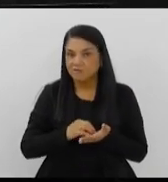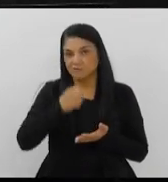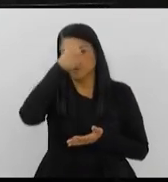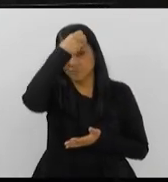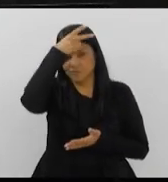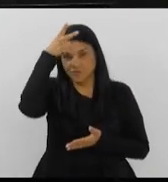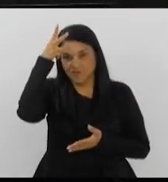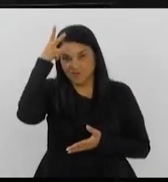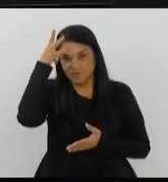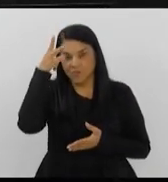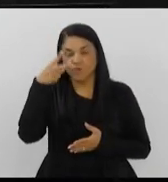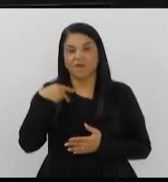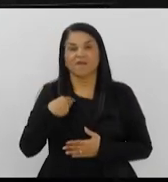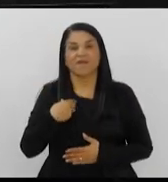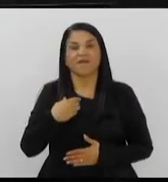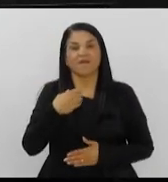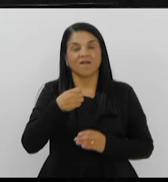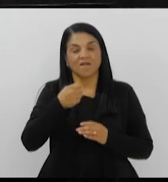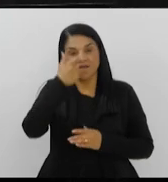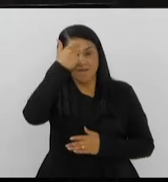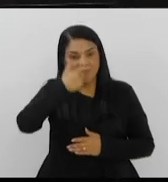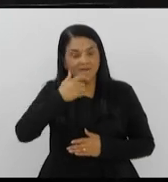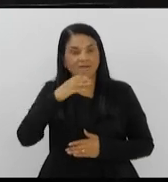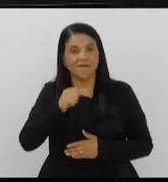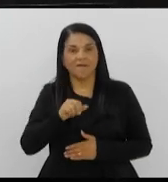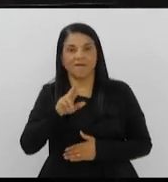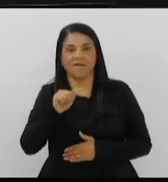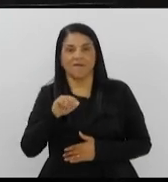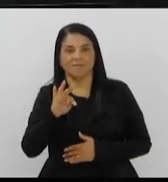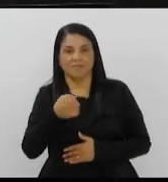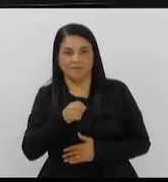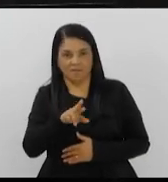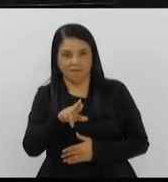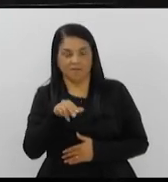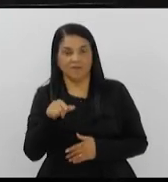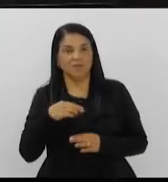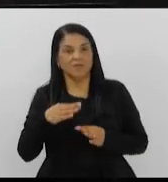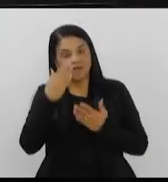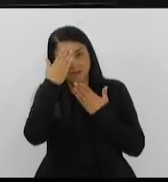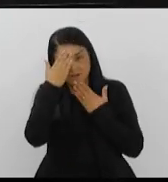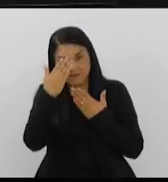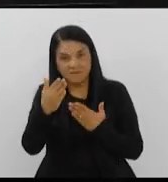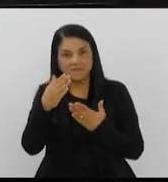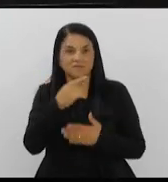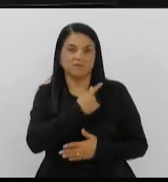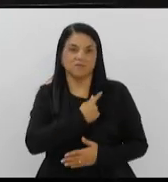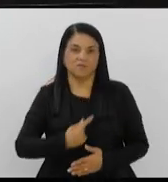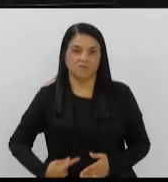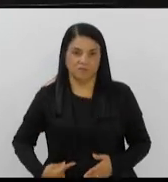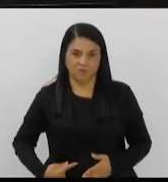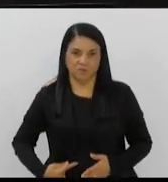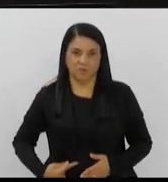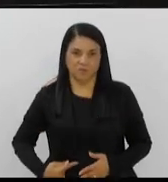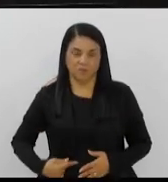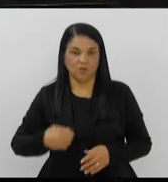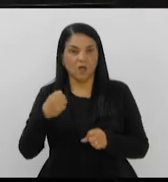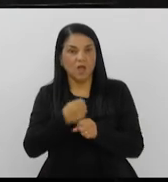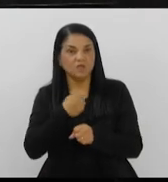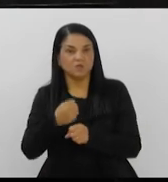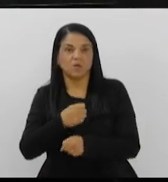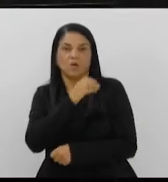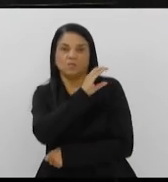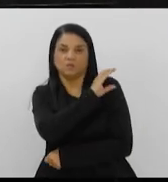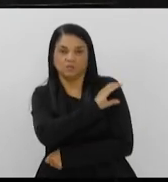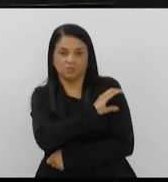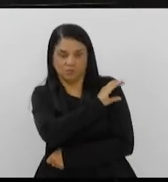para ele agradecer ao governador tudo aquilo que foi feito em Campos Goytacazes. E cabe a ele fazer a gestão